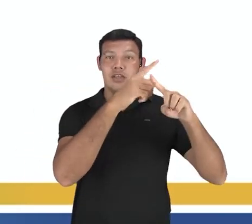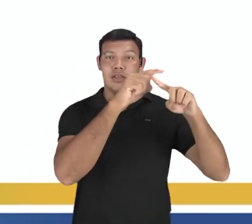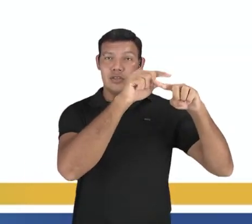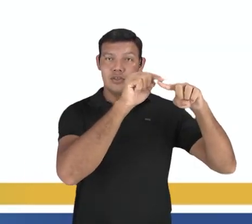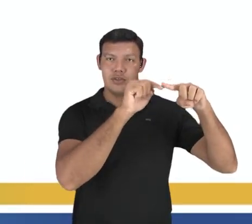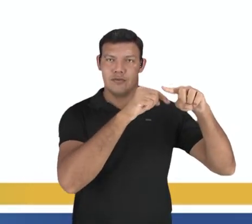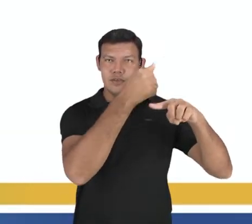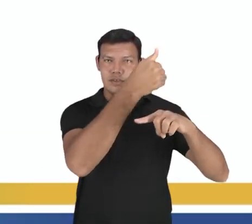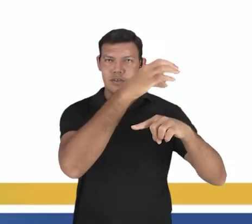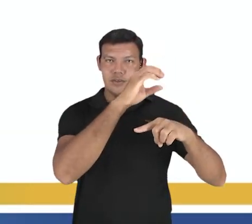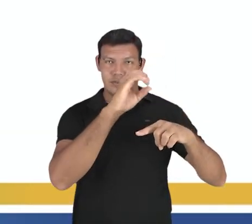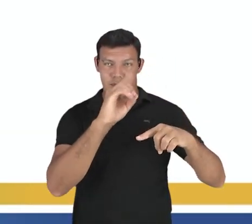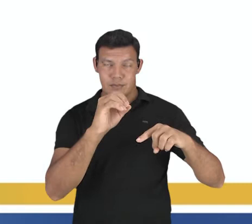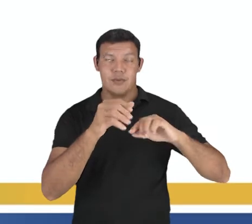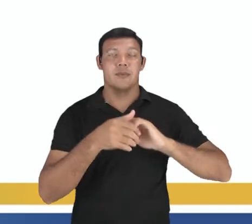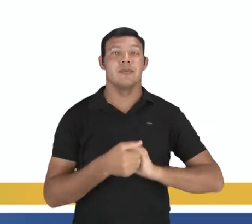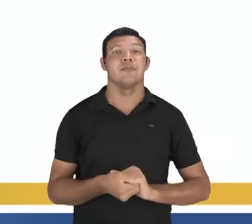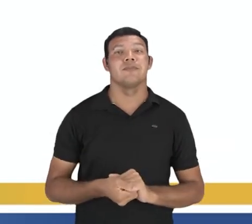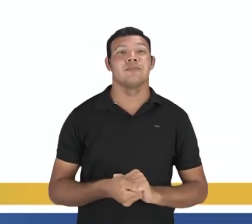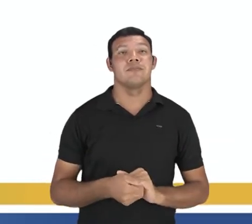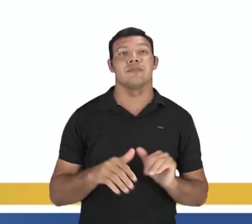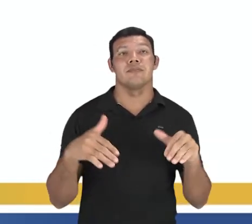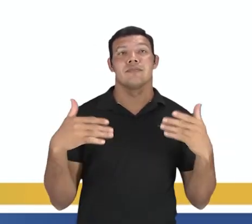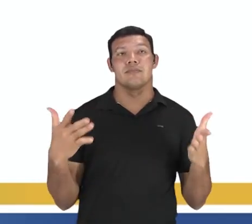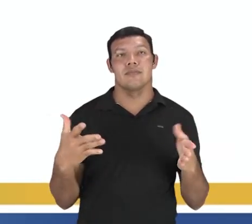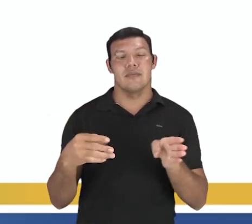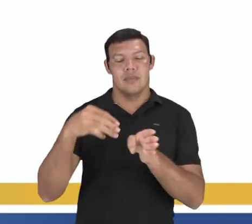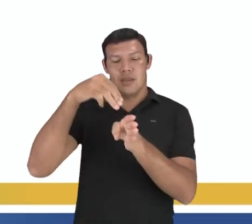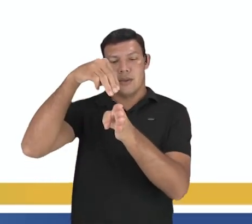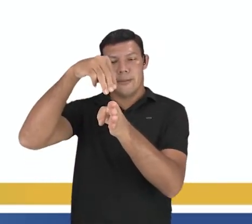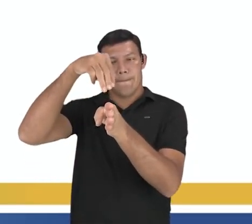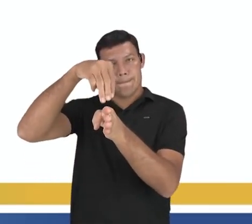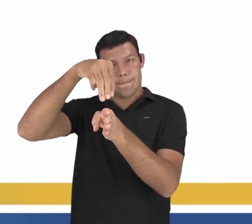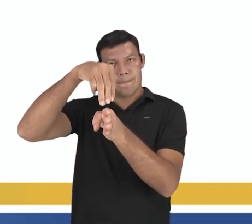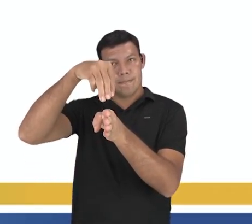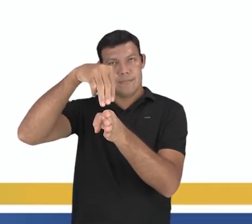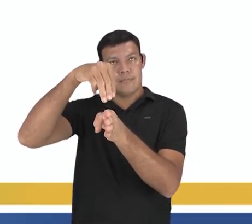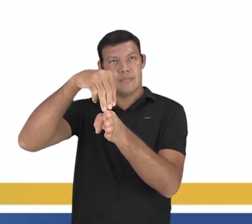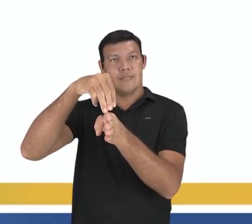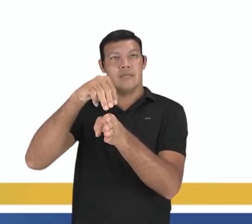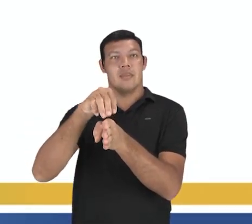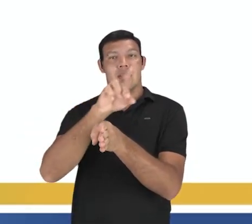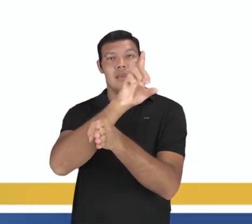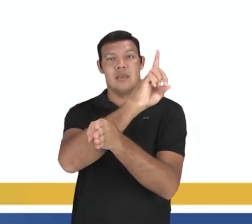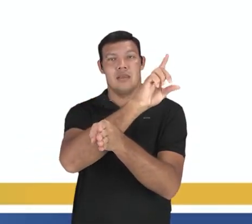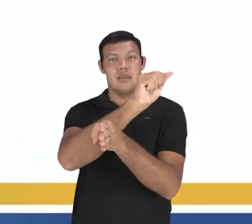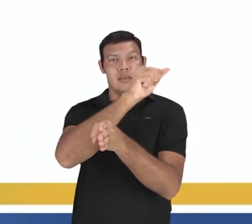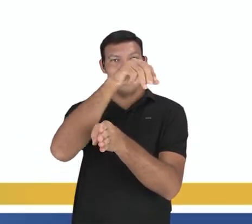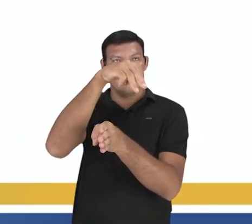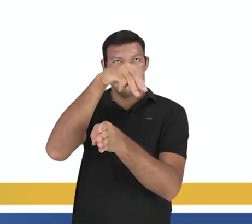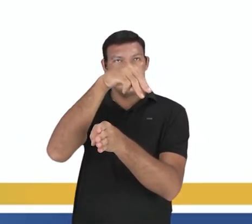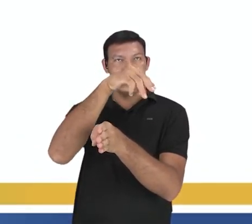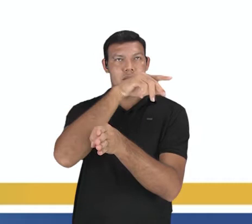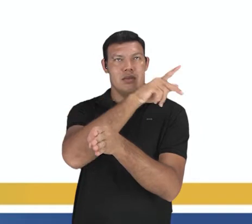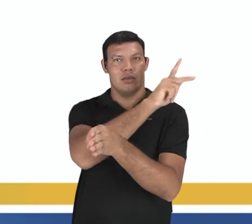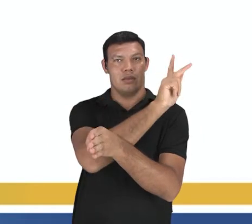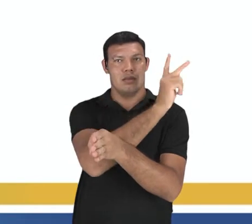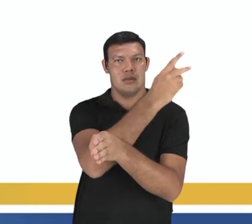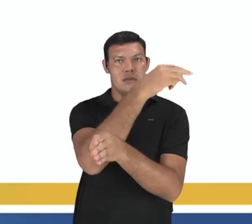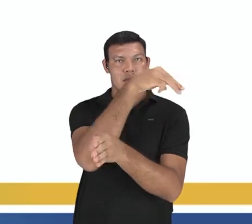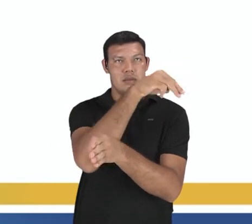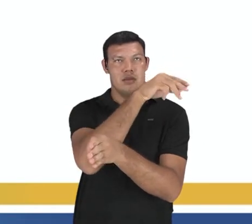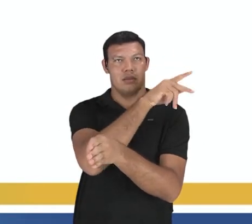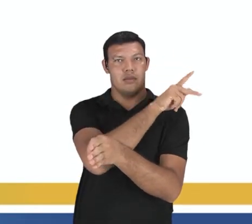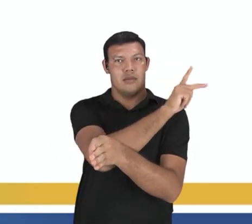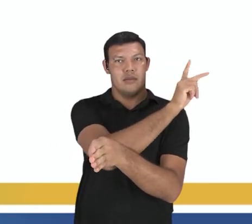a medida de comprimento nada Ah então está aí eu estava lá em metro e quero andar lá para quilômetros E aí eu já sei que eu estou